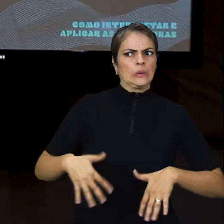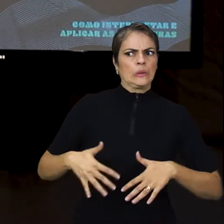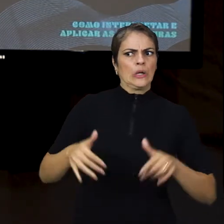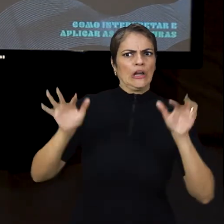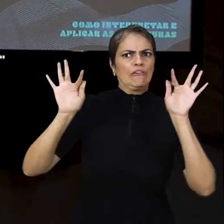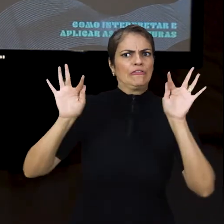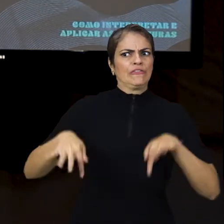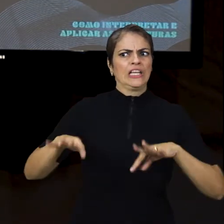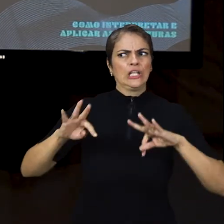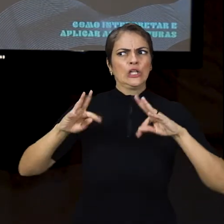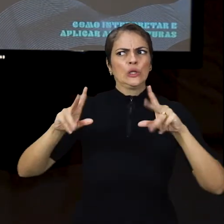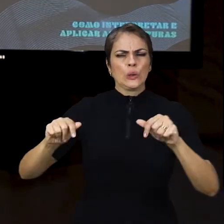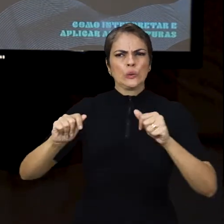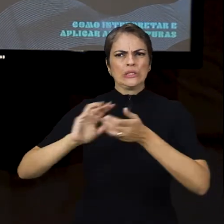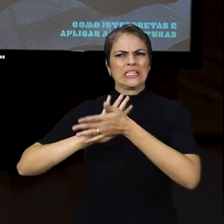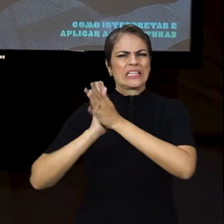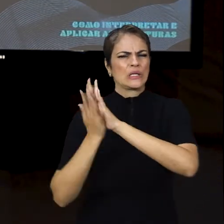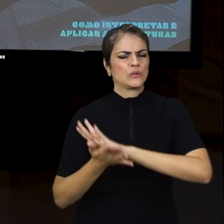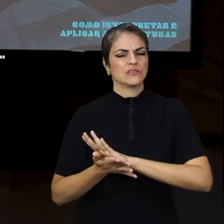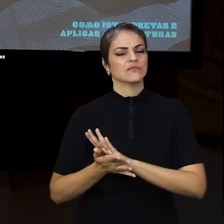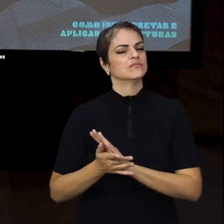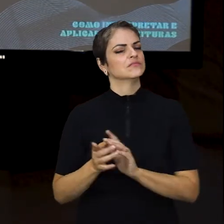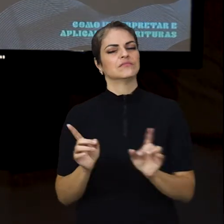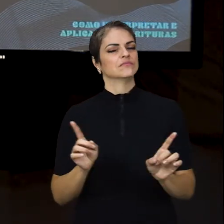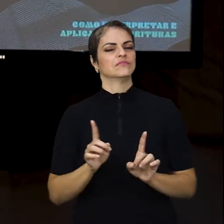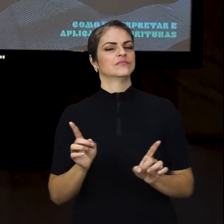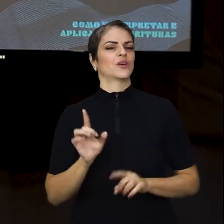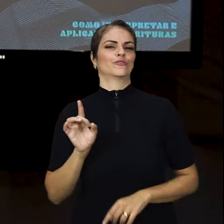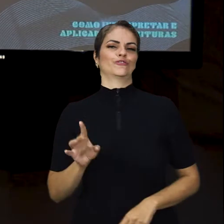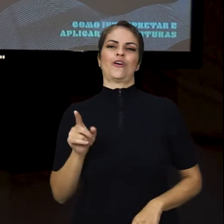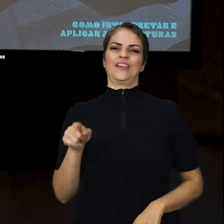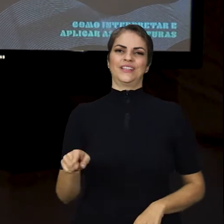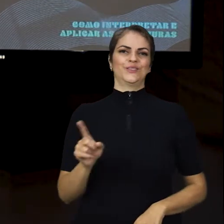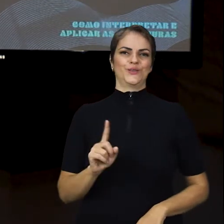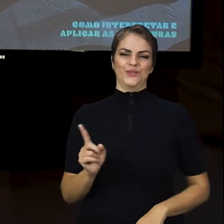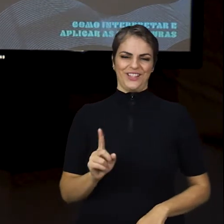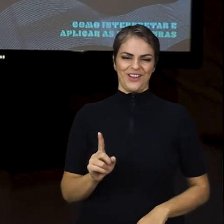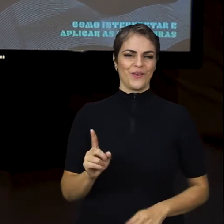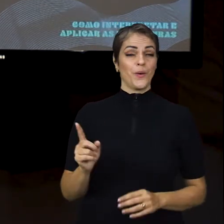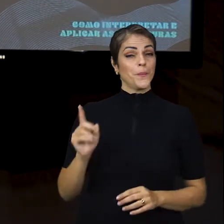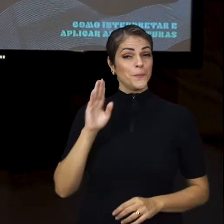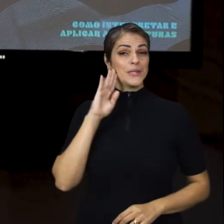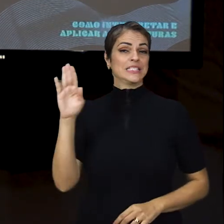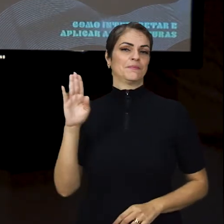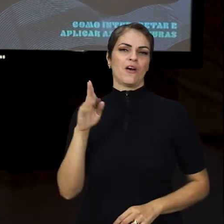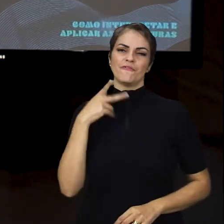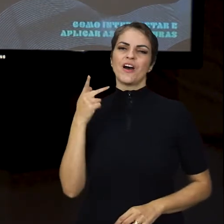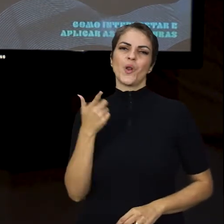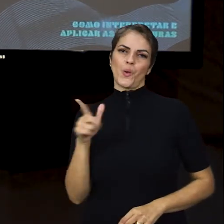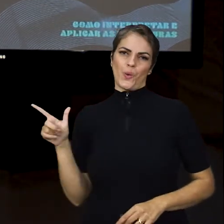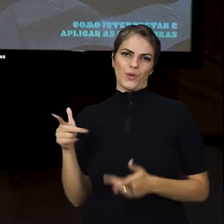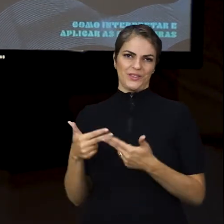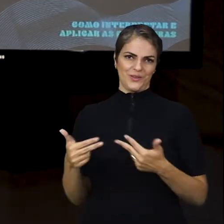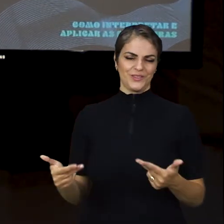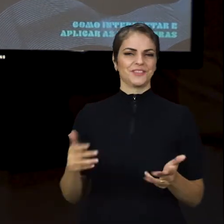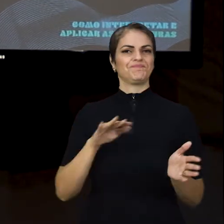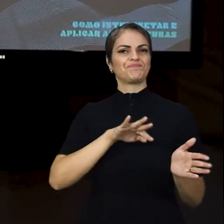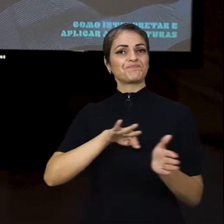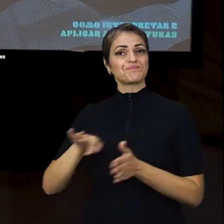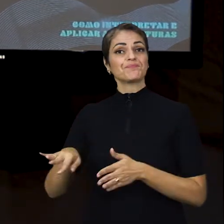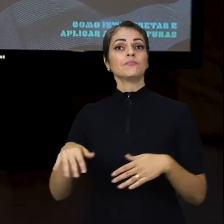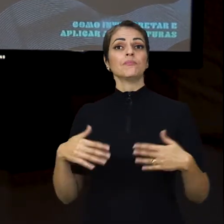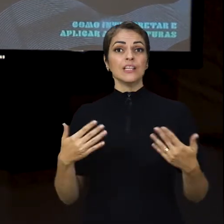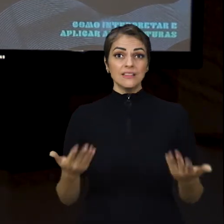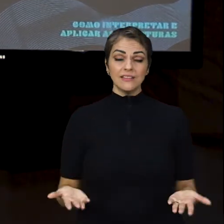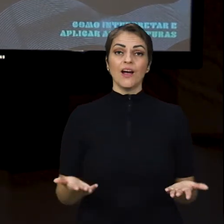tempos e destruição, e não necessariamente é sobre isso que o livro mais fala. Ok? Então nós vamos, depois de vermos